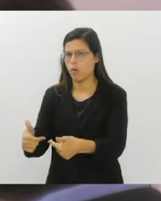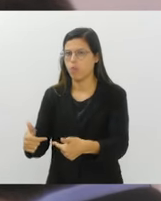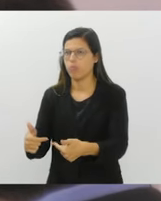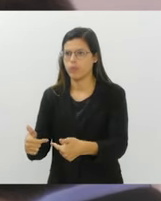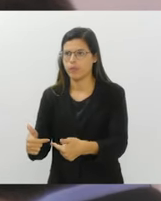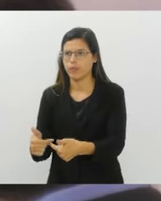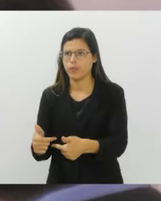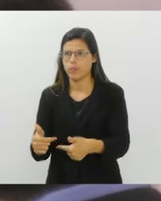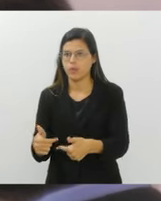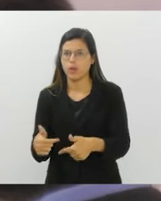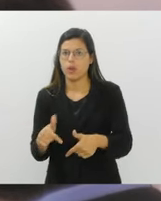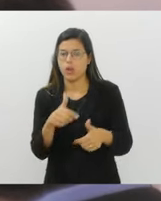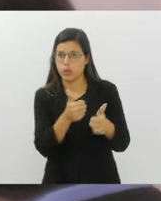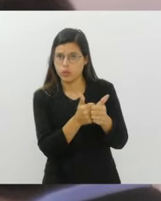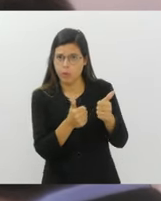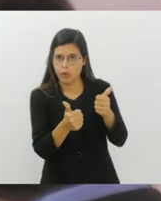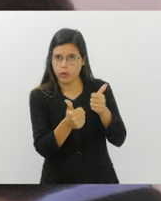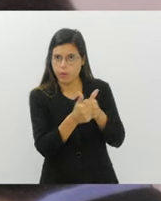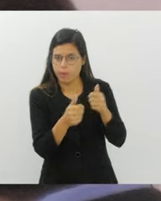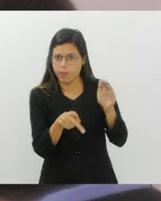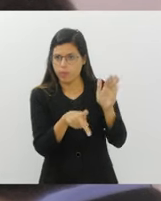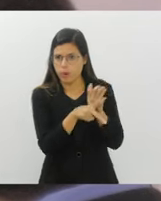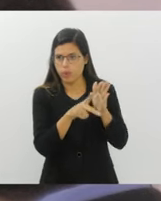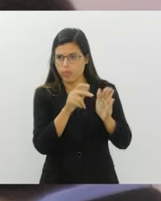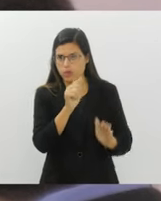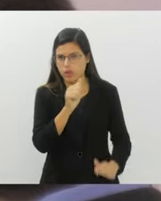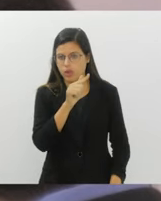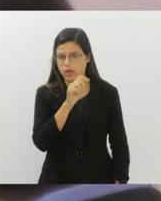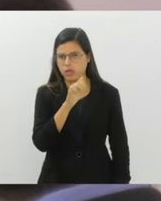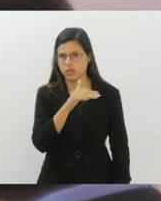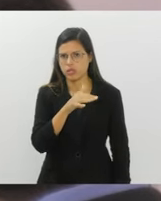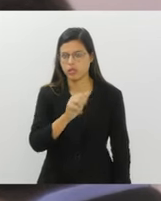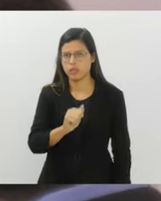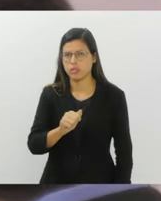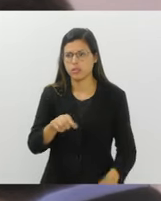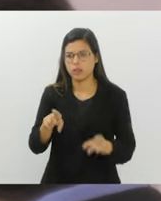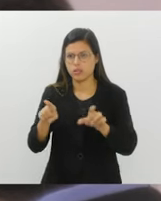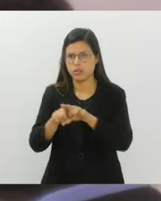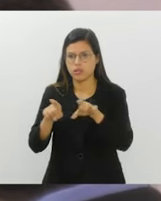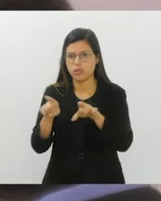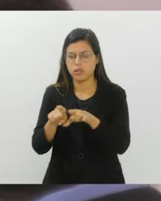dar esse protagonismo à agência reguladora e também fomentar